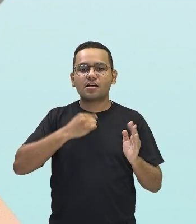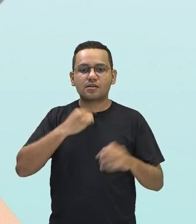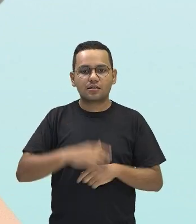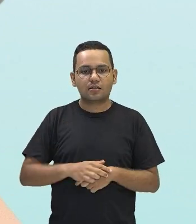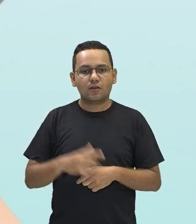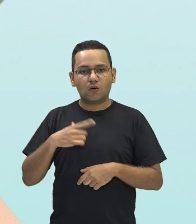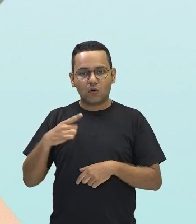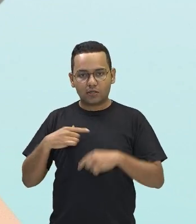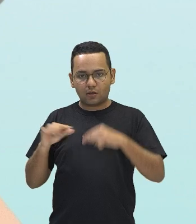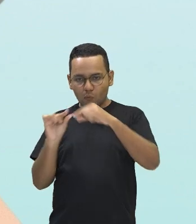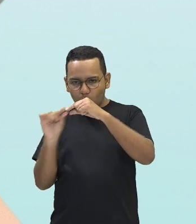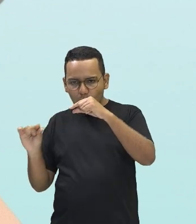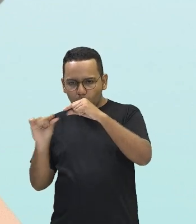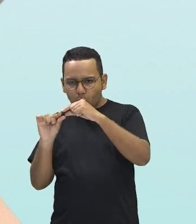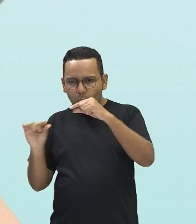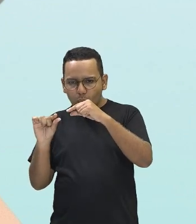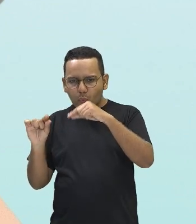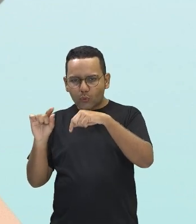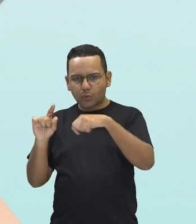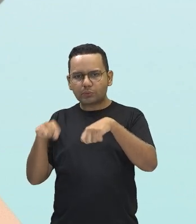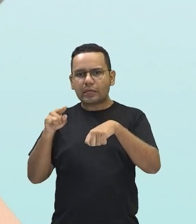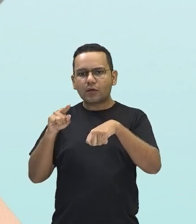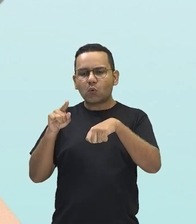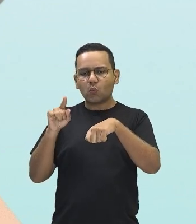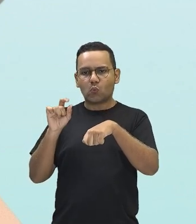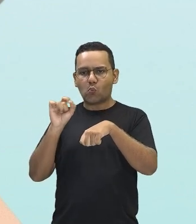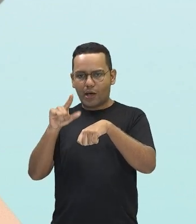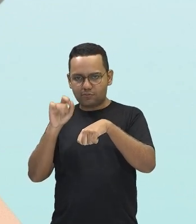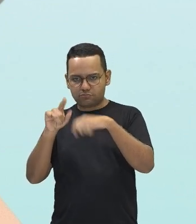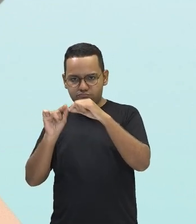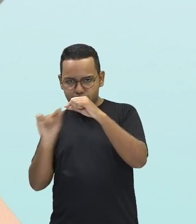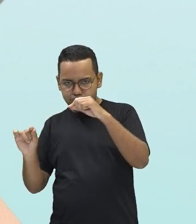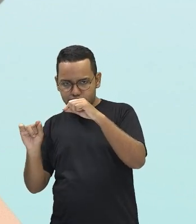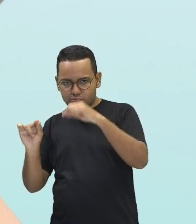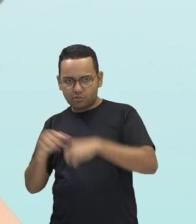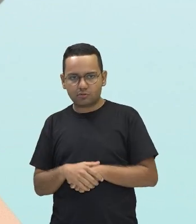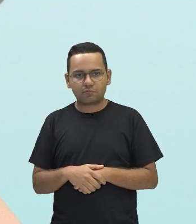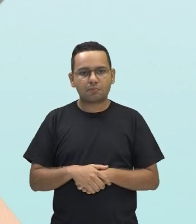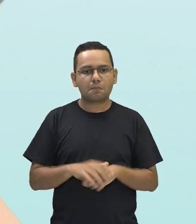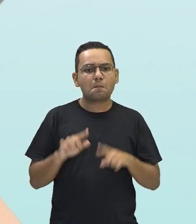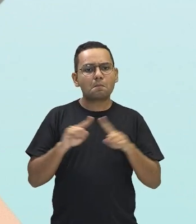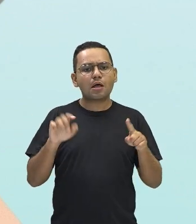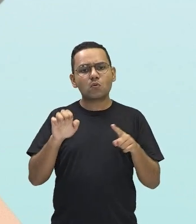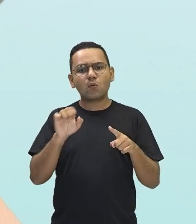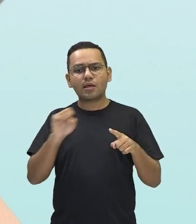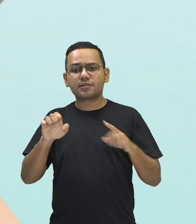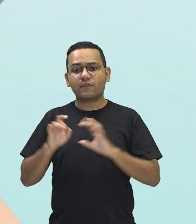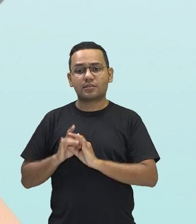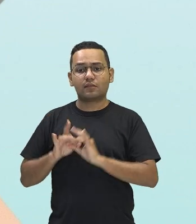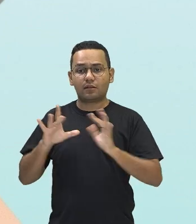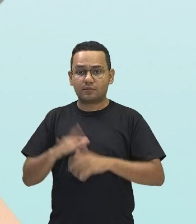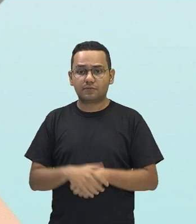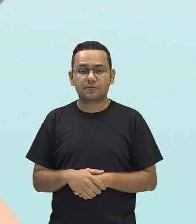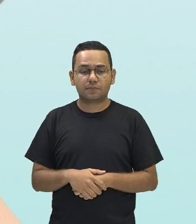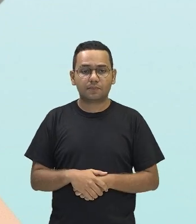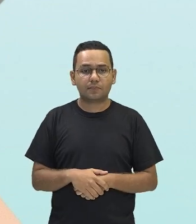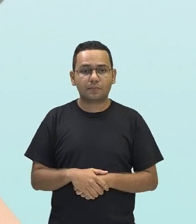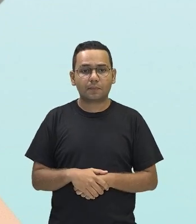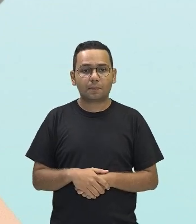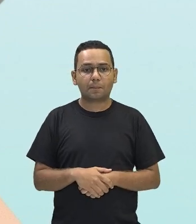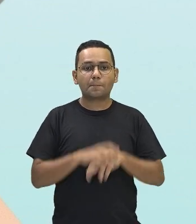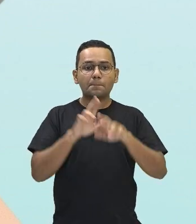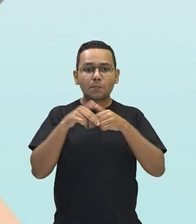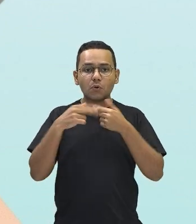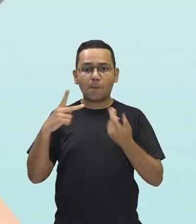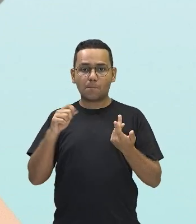azul. E aí o esfíncter do esôfago se abre, correto? E o palato mole